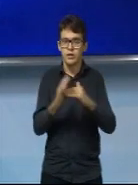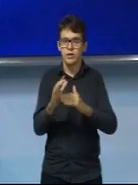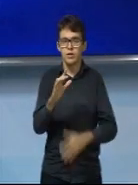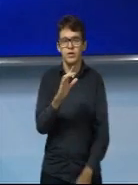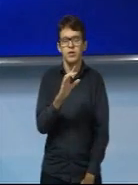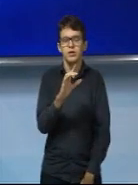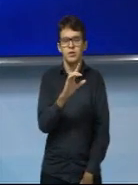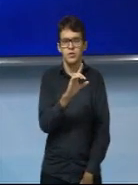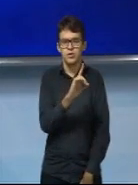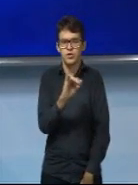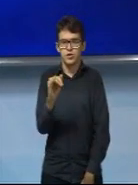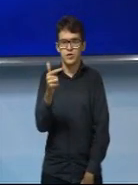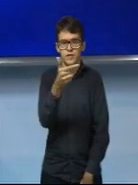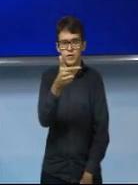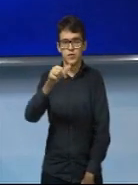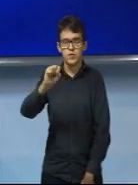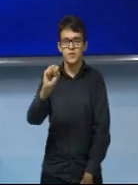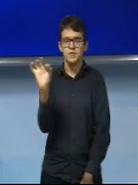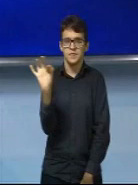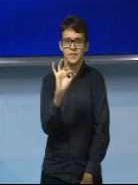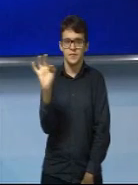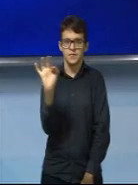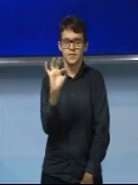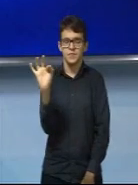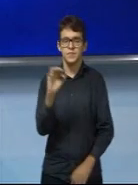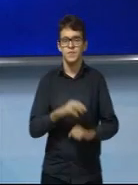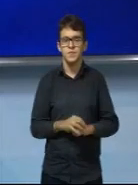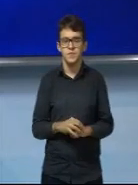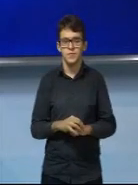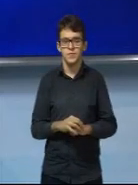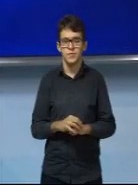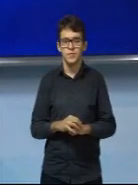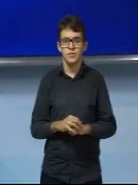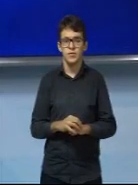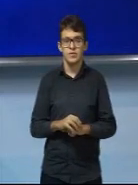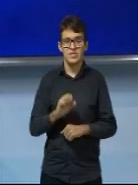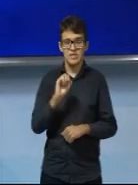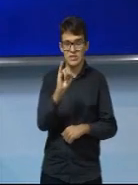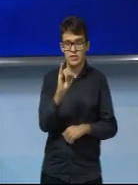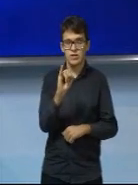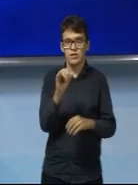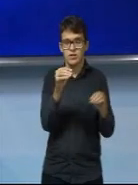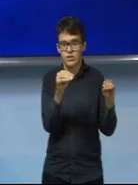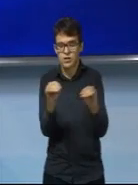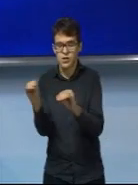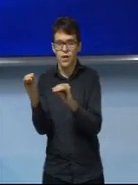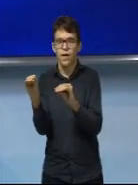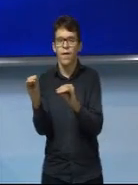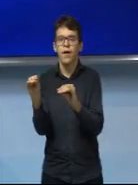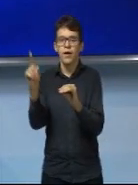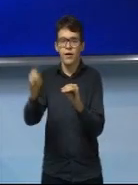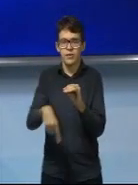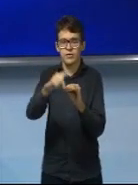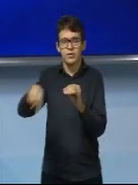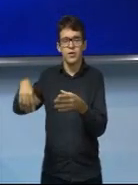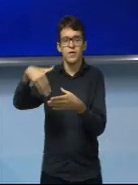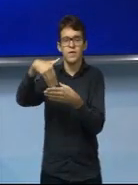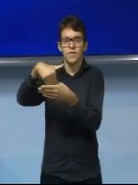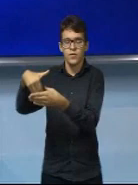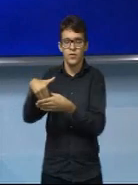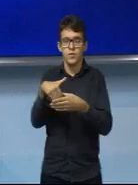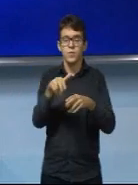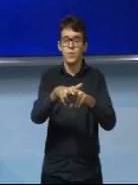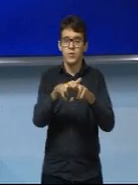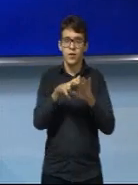até o último dia 28 de fevereiro, sob pena de não se votar mais este ano. Para isso, o relatório teve que